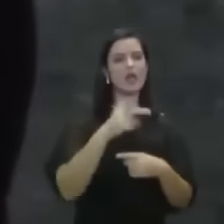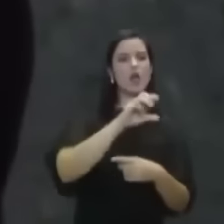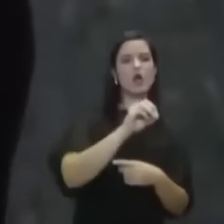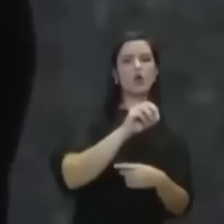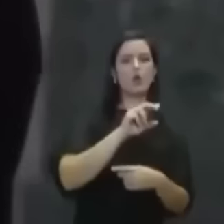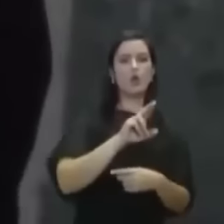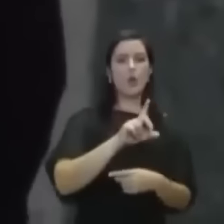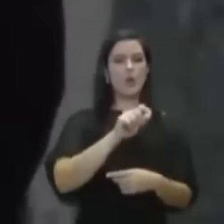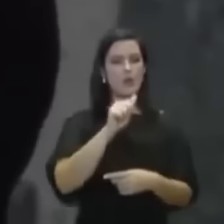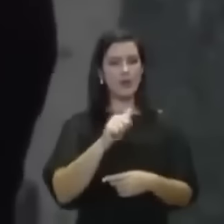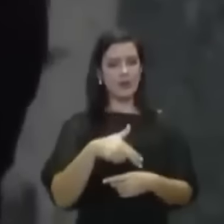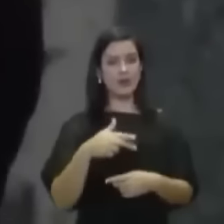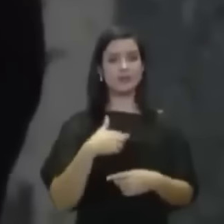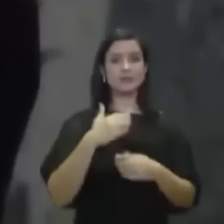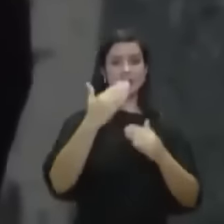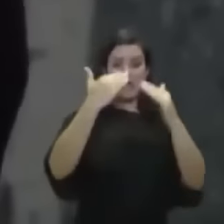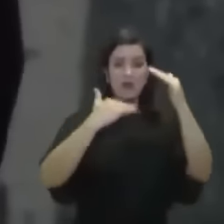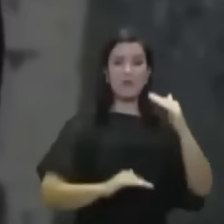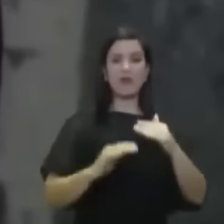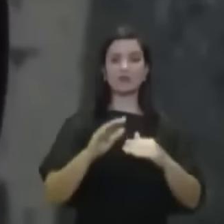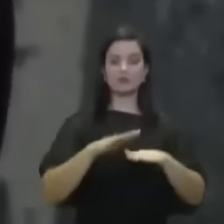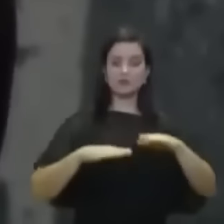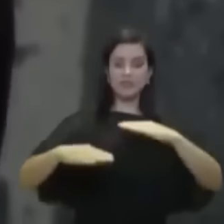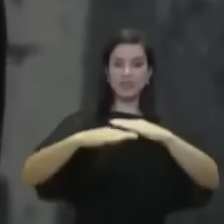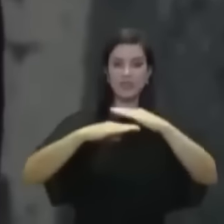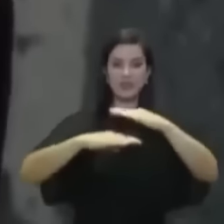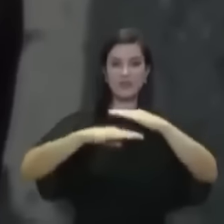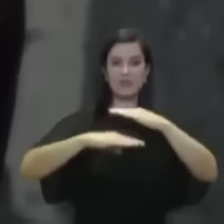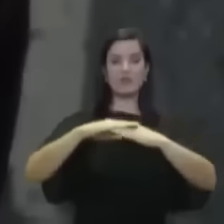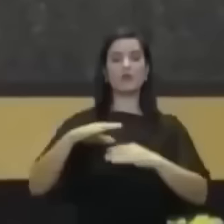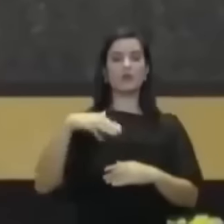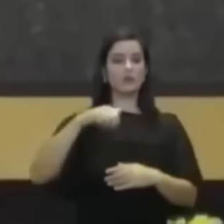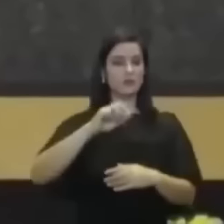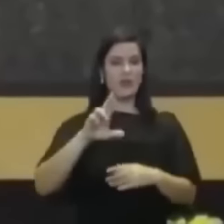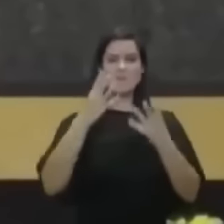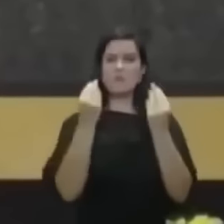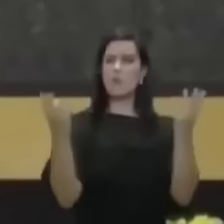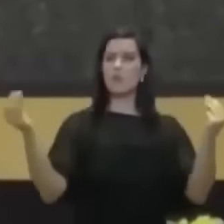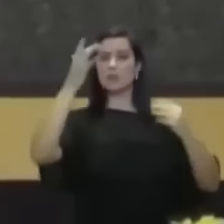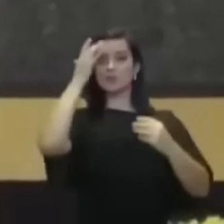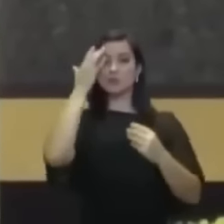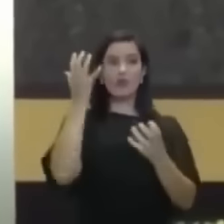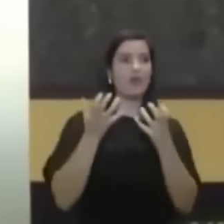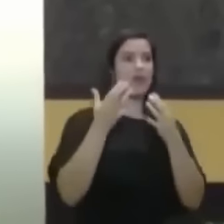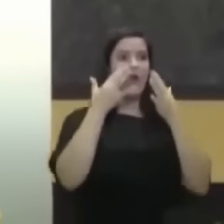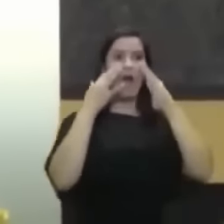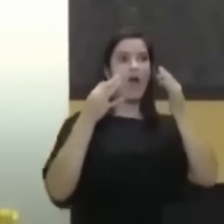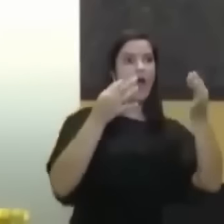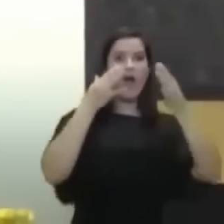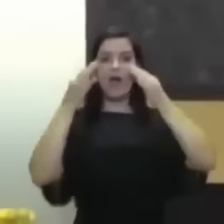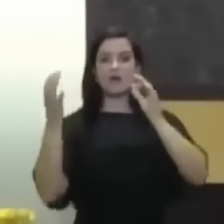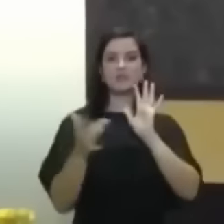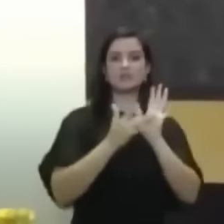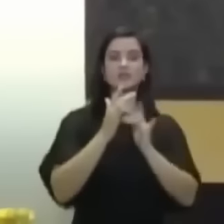220 metros abaixo do nível do mar Mediterrâneo. Diz a Bíblia que a multidão quer ouvir Jesus, e os pescadores, depois de uma